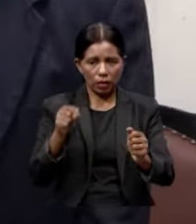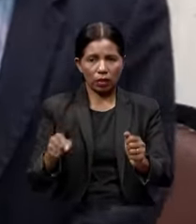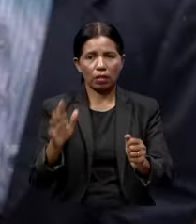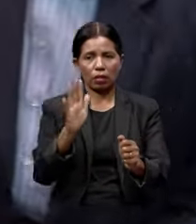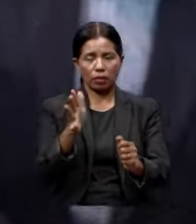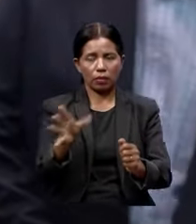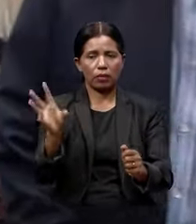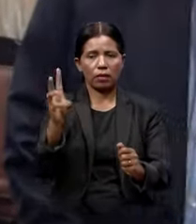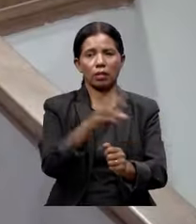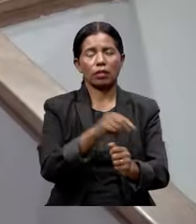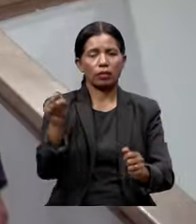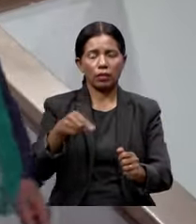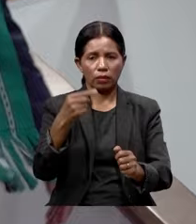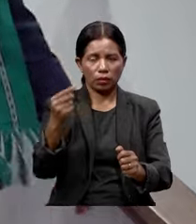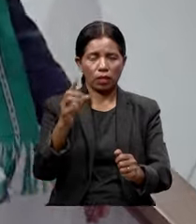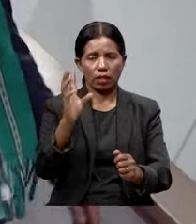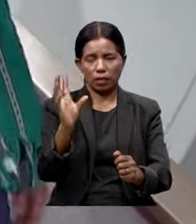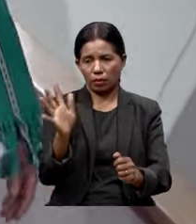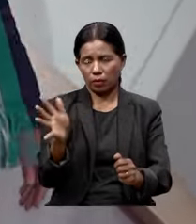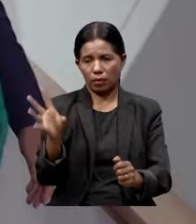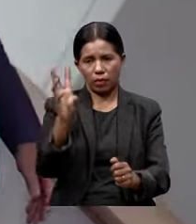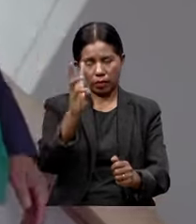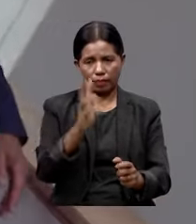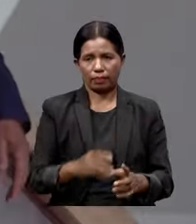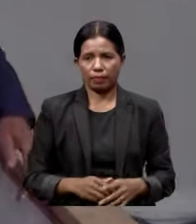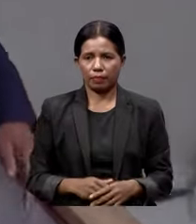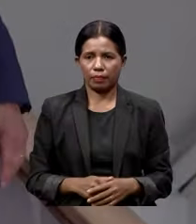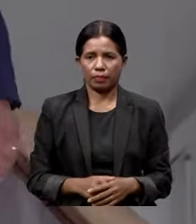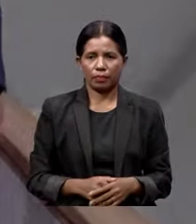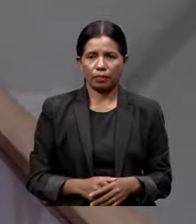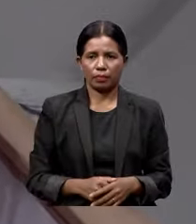Ressinen, vírgula Limanulo Ressinen. Simão Ximenes, Adair Ximenes, Giamen.